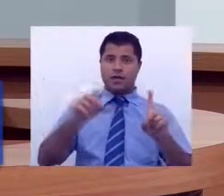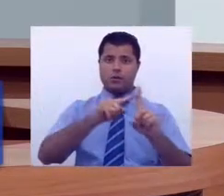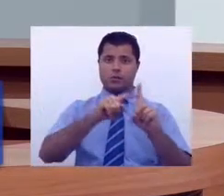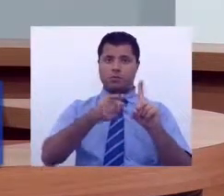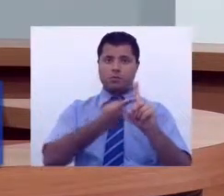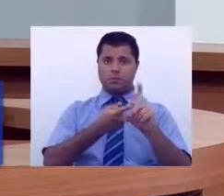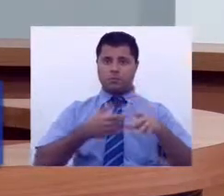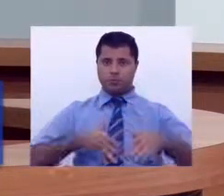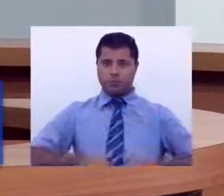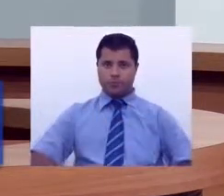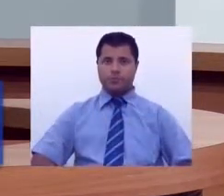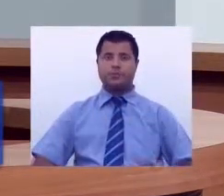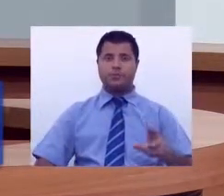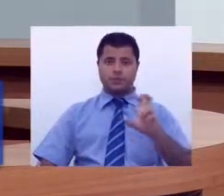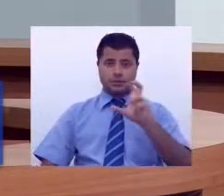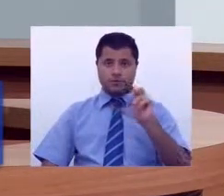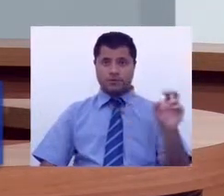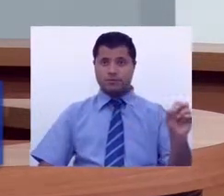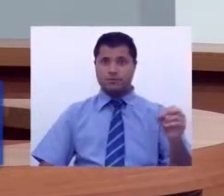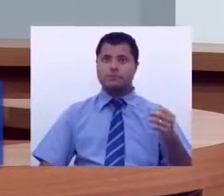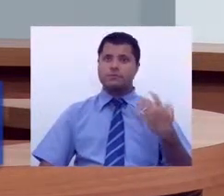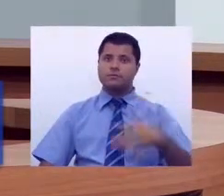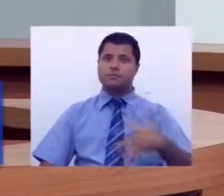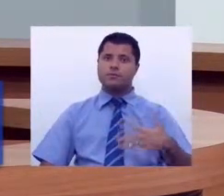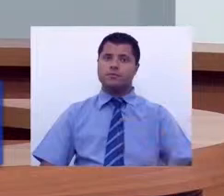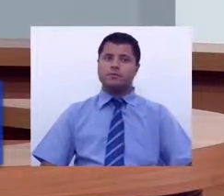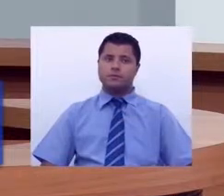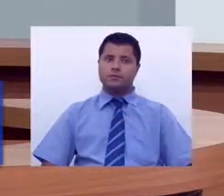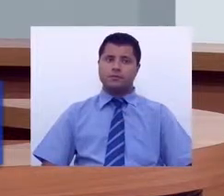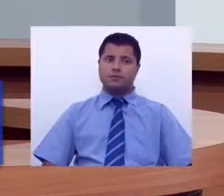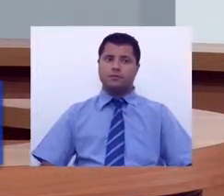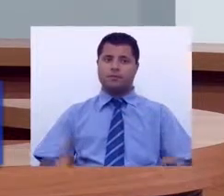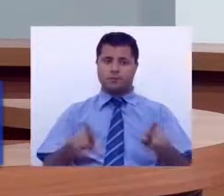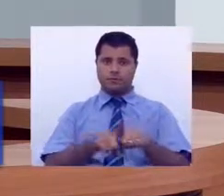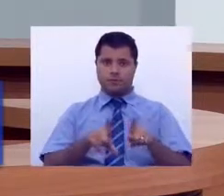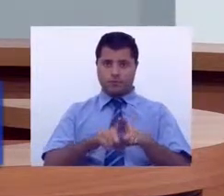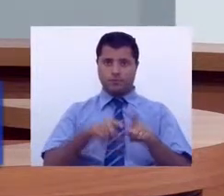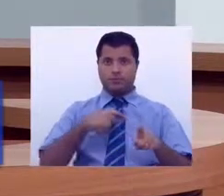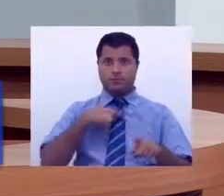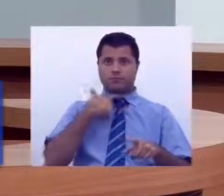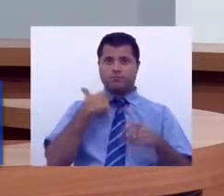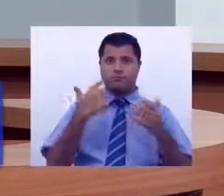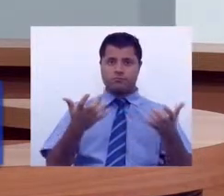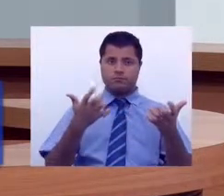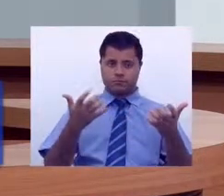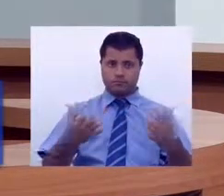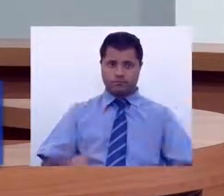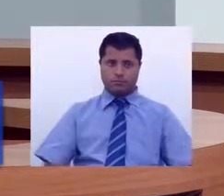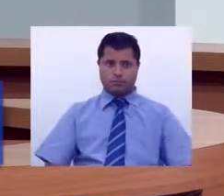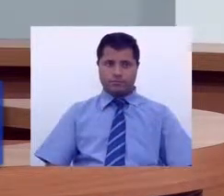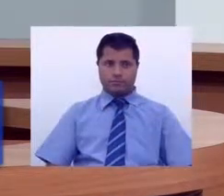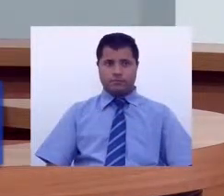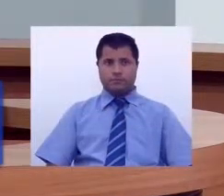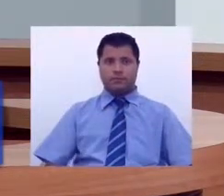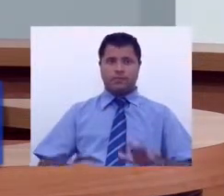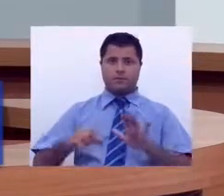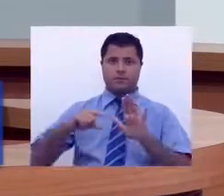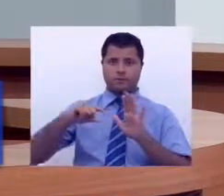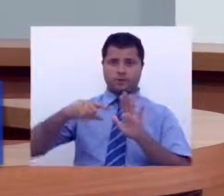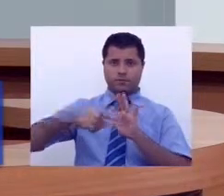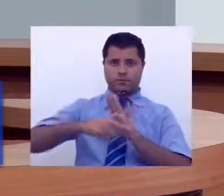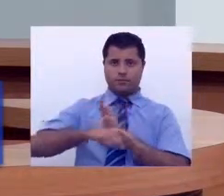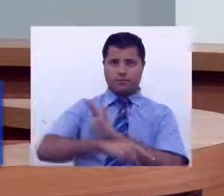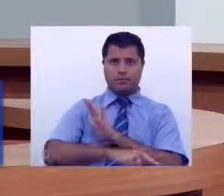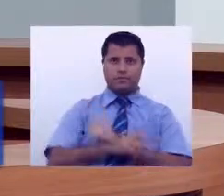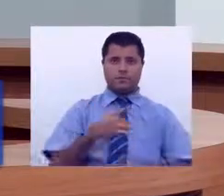partos mês. Agora também, senhor presidente, vereadores, eu queria também, se for para poder a gente se aprofundar na